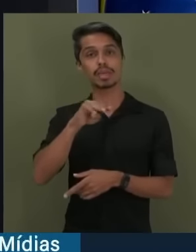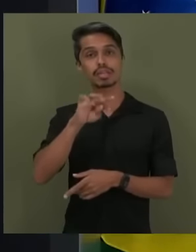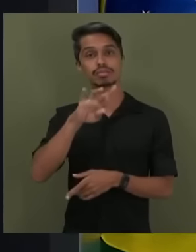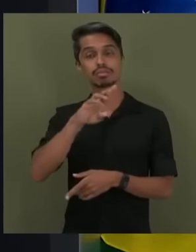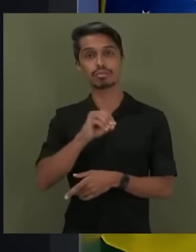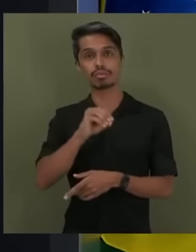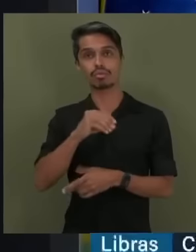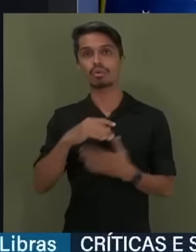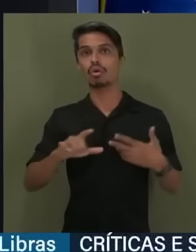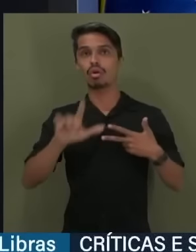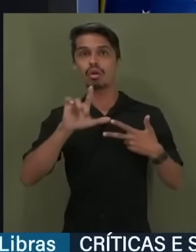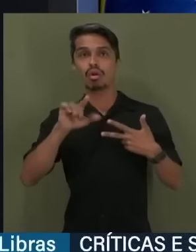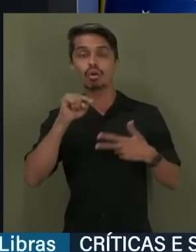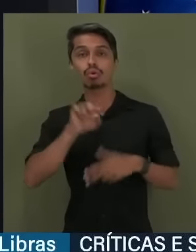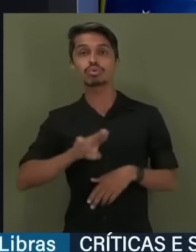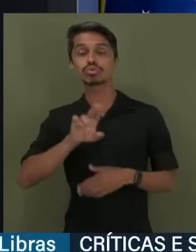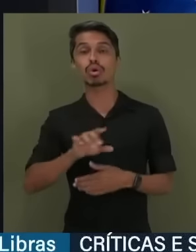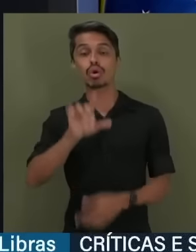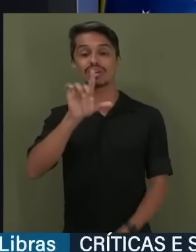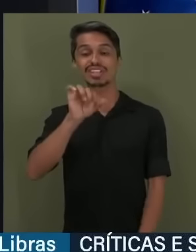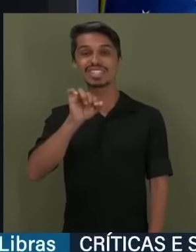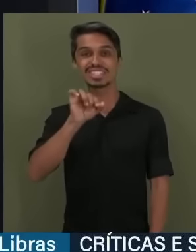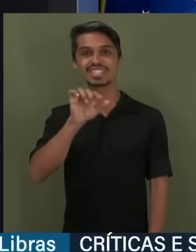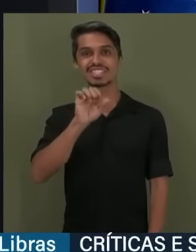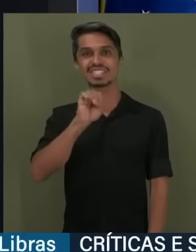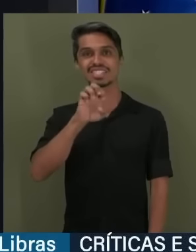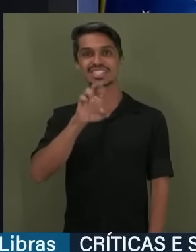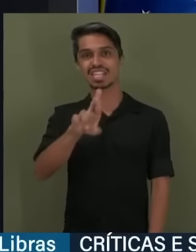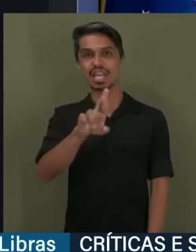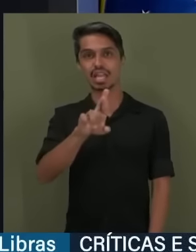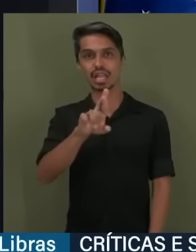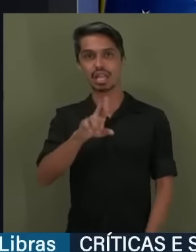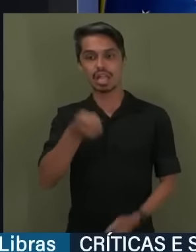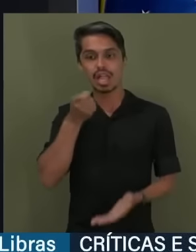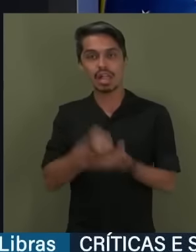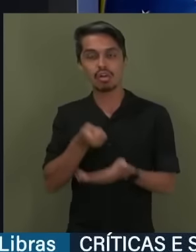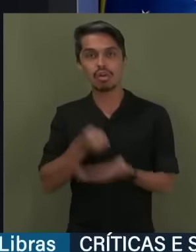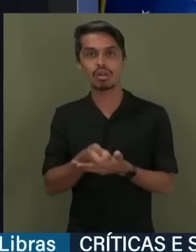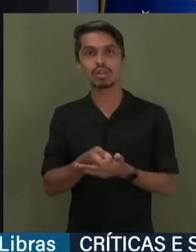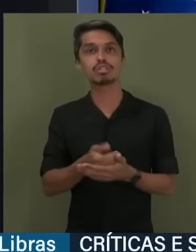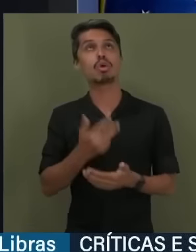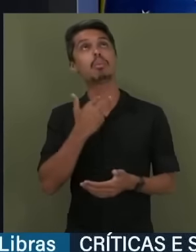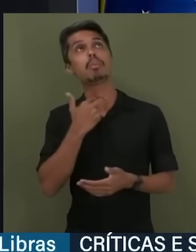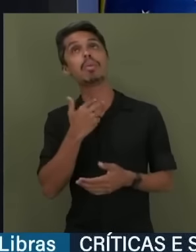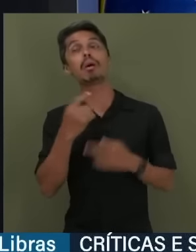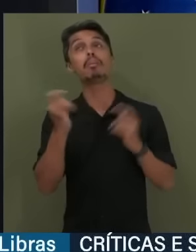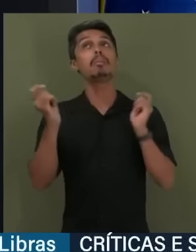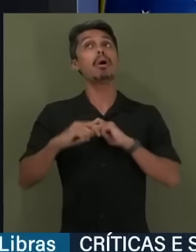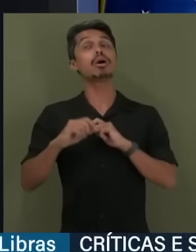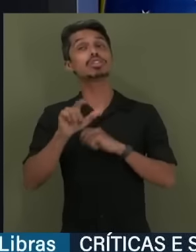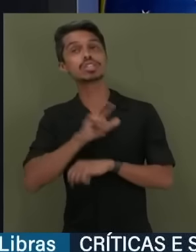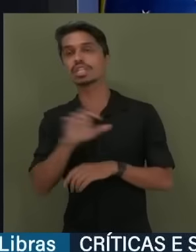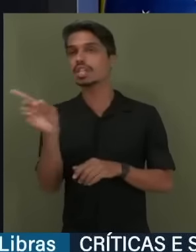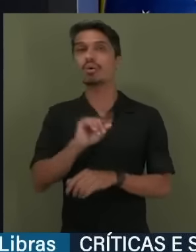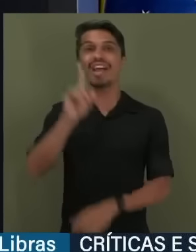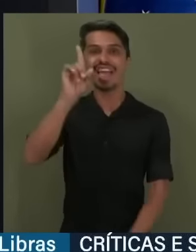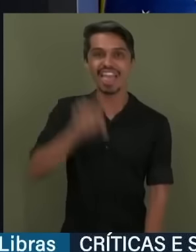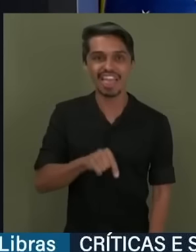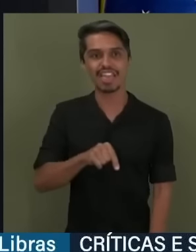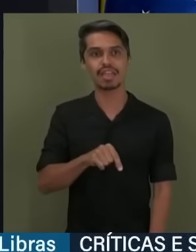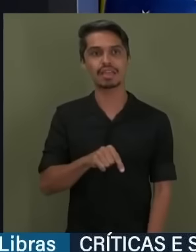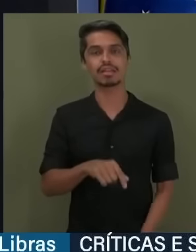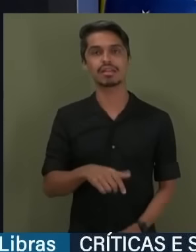legislador utilizou o verbo ser com tamanha imperatividade que ele não falou poderá ser. Mas o que, que nós fizemos aqui? Nós, porque eu